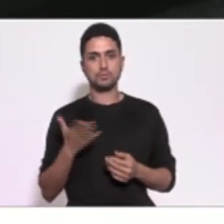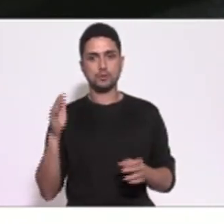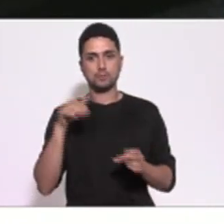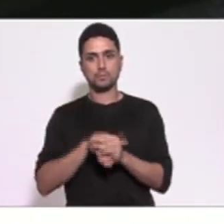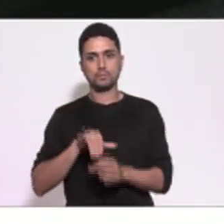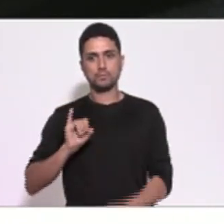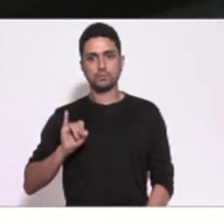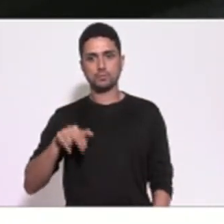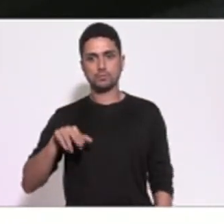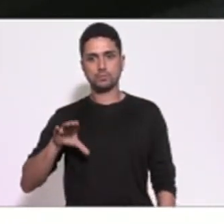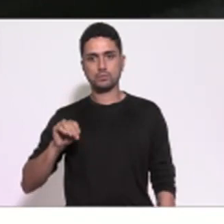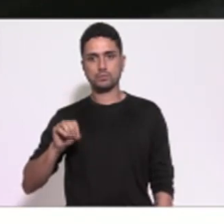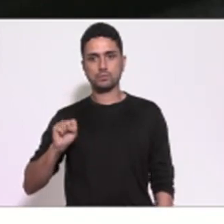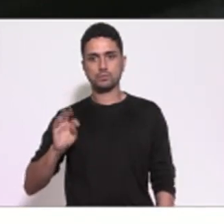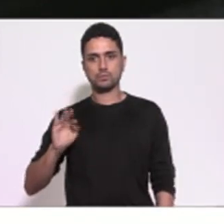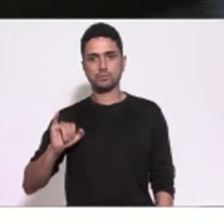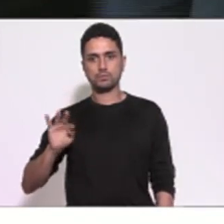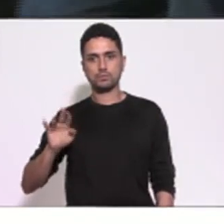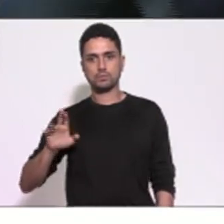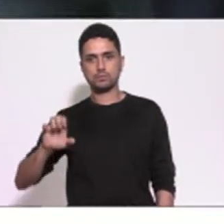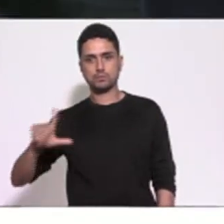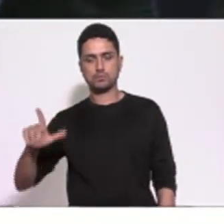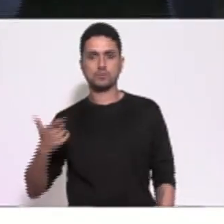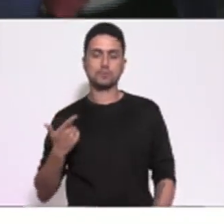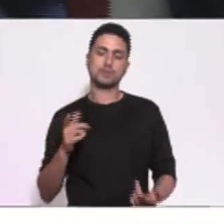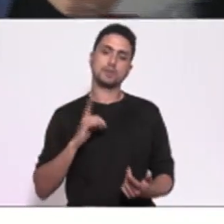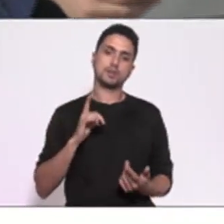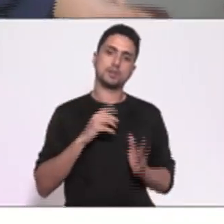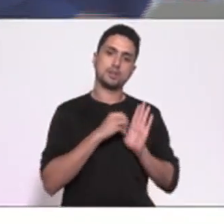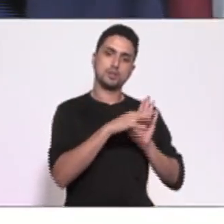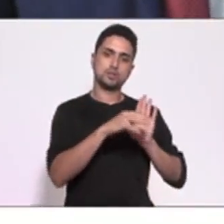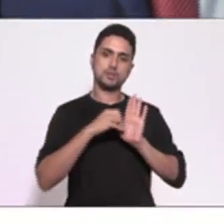por indicação legislativa.